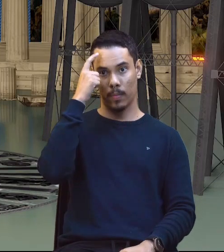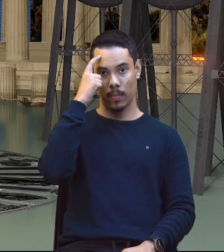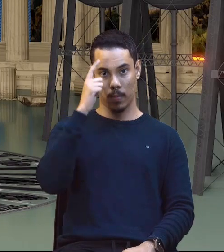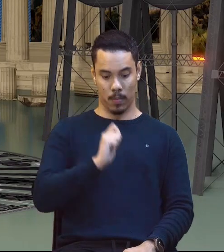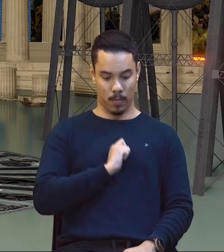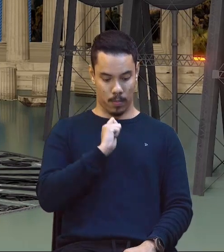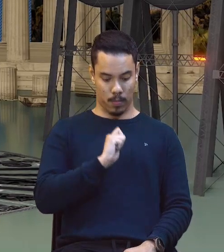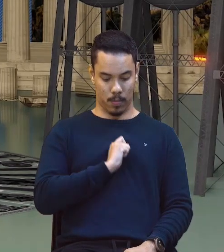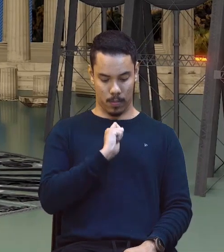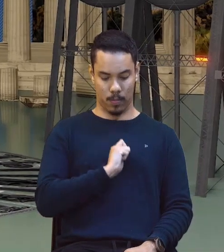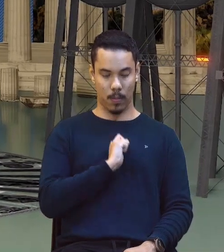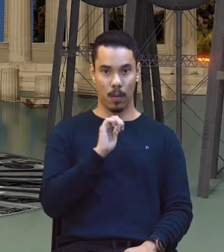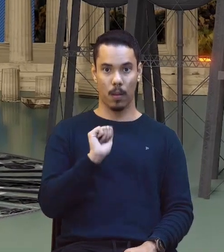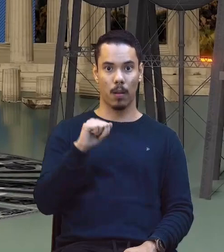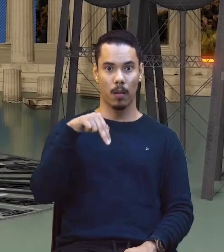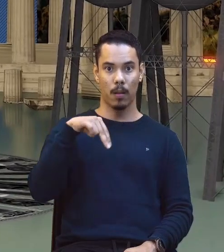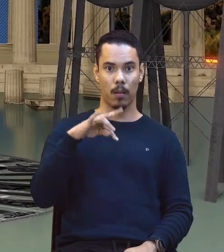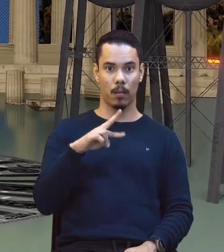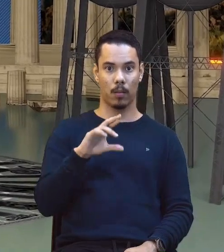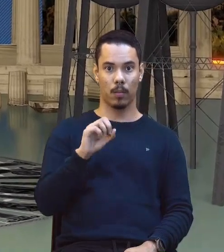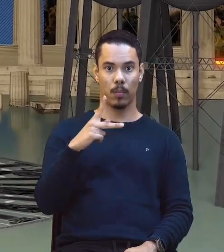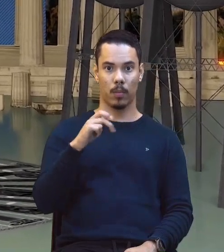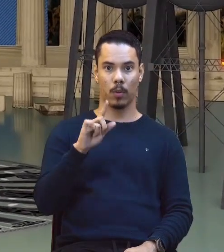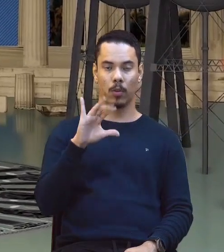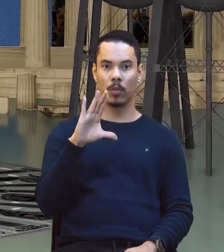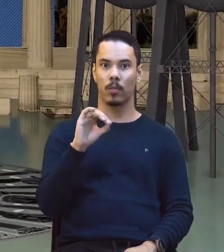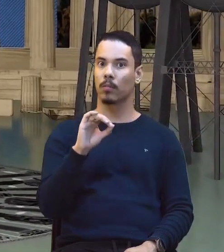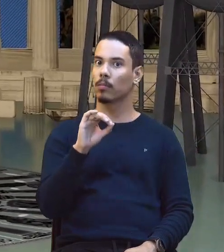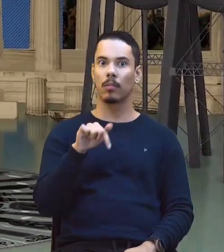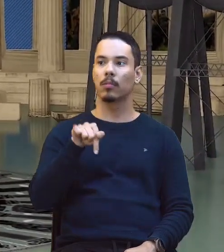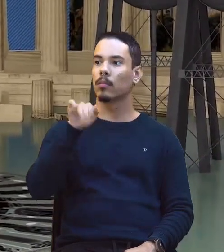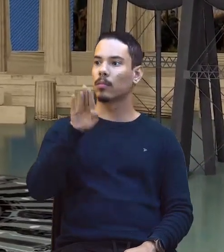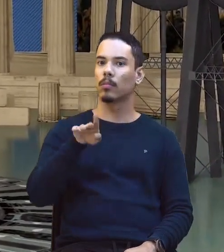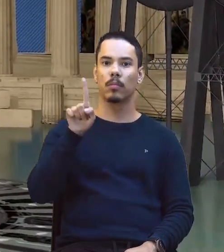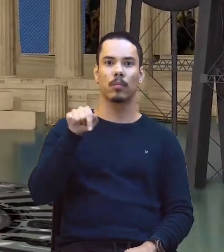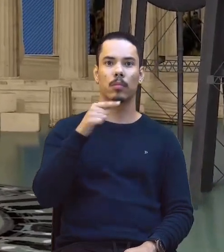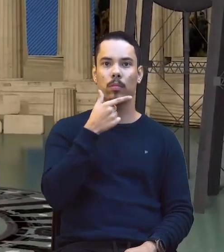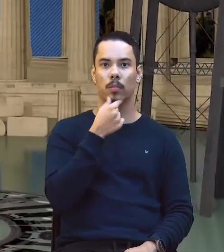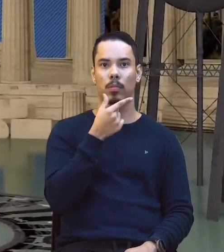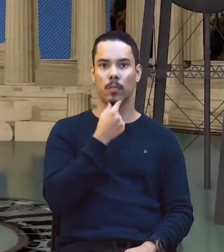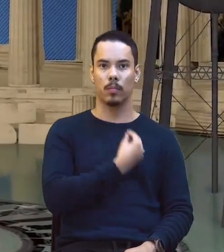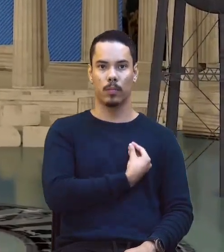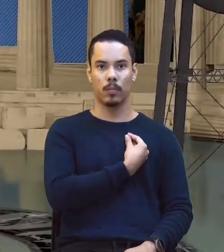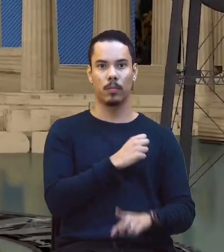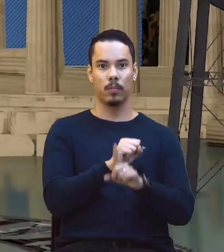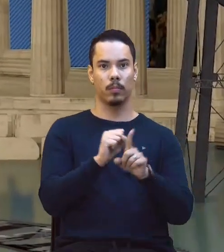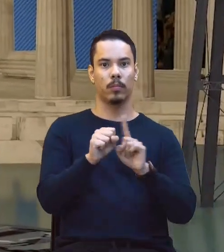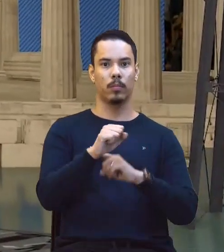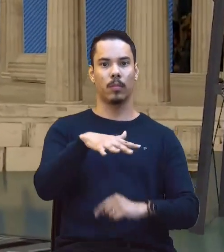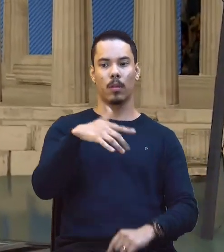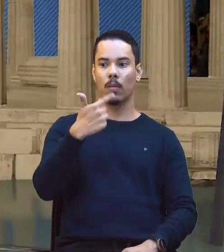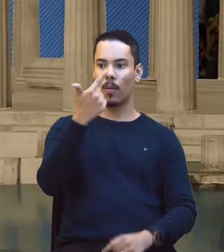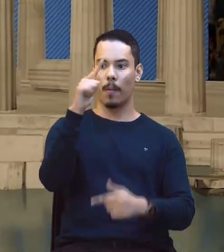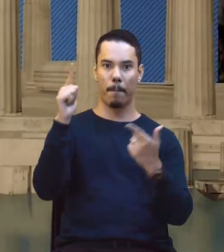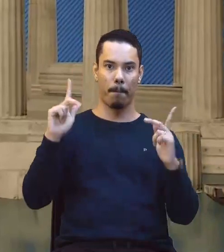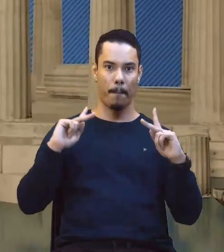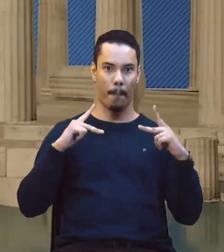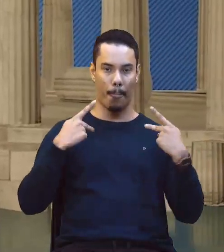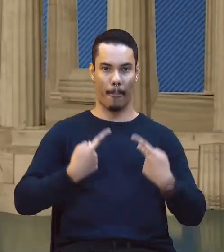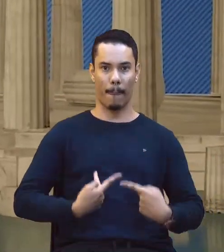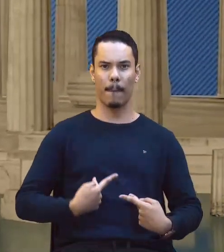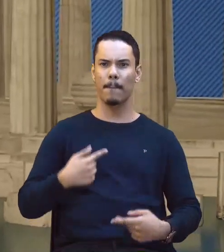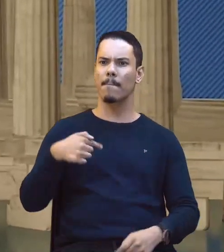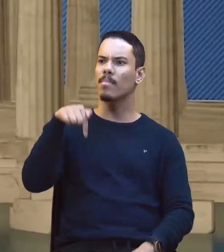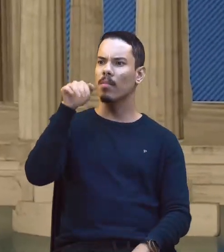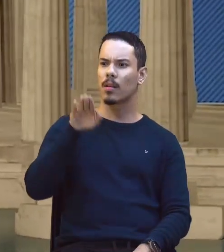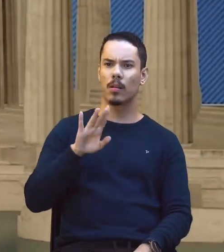ou seja, quem é o homem que vive em sociedade com outros seres humanos? Quem somos nós?